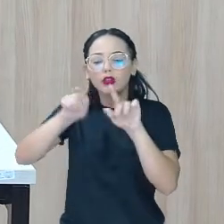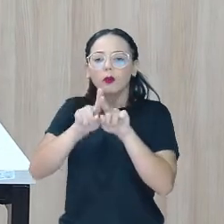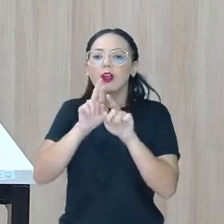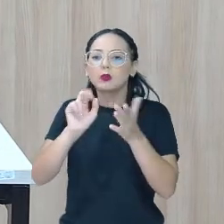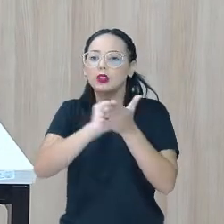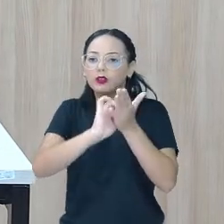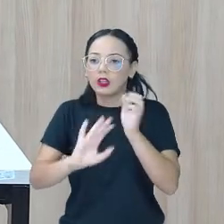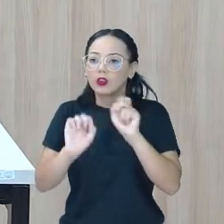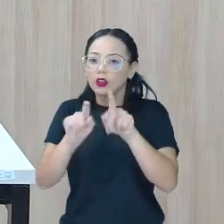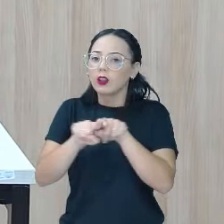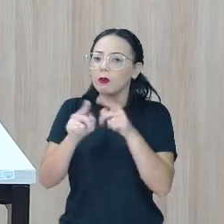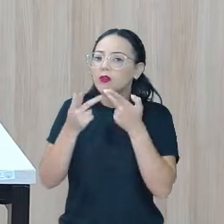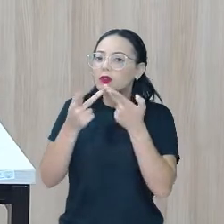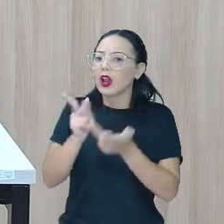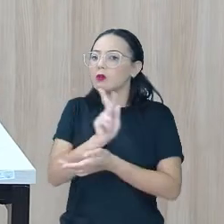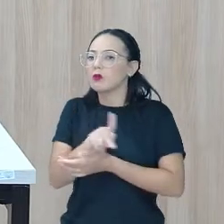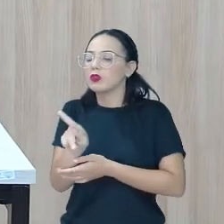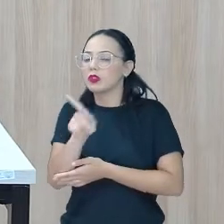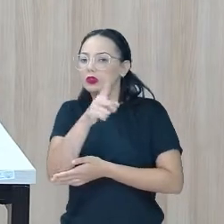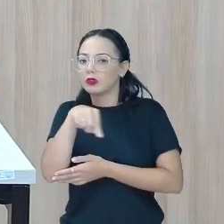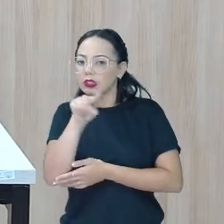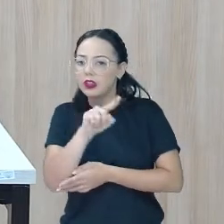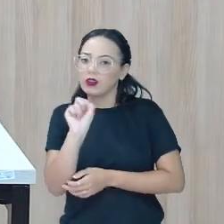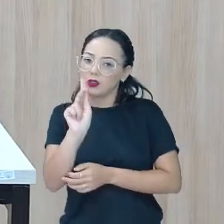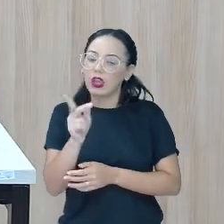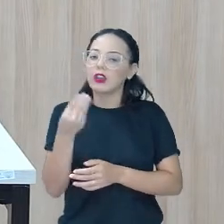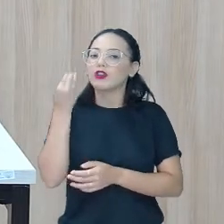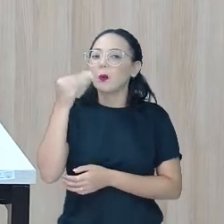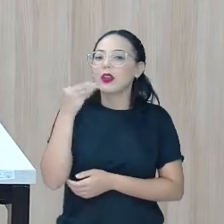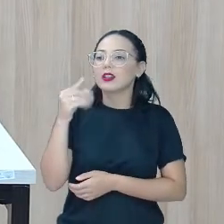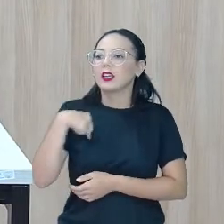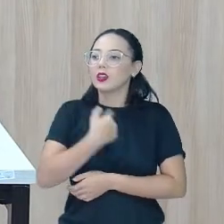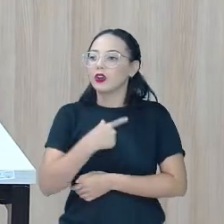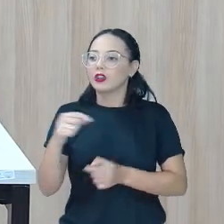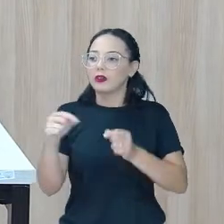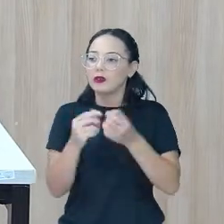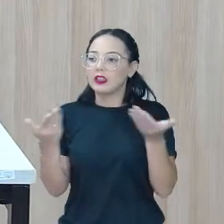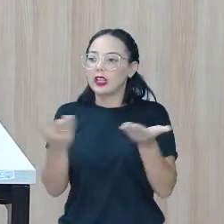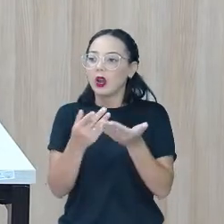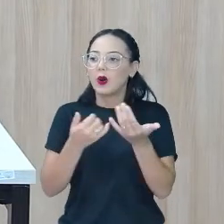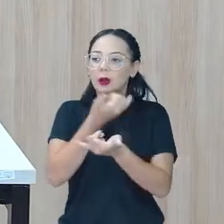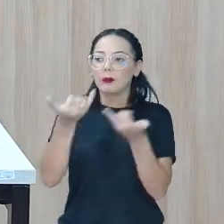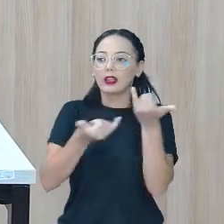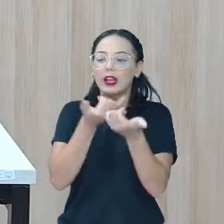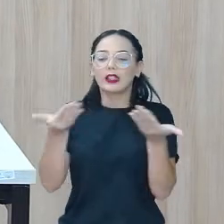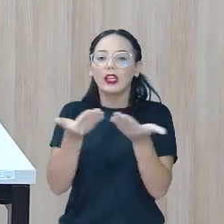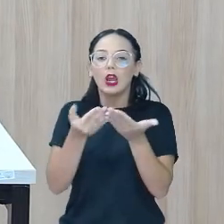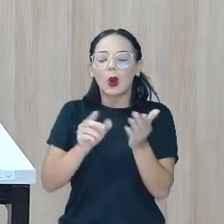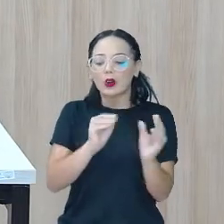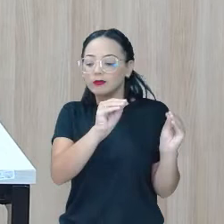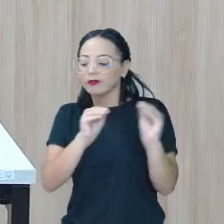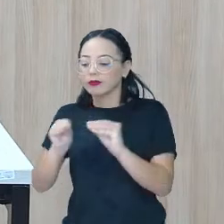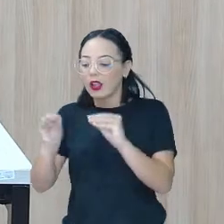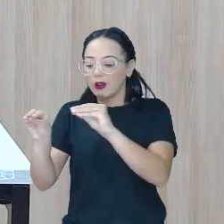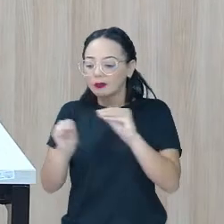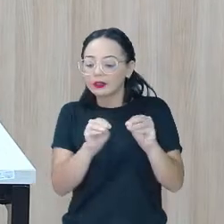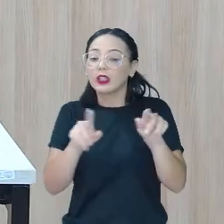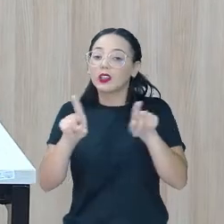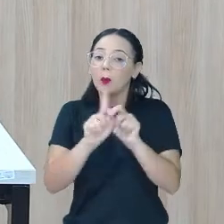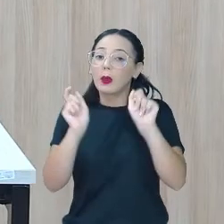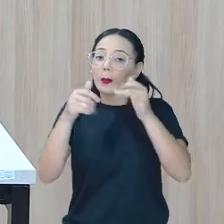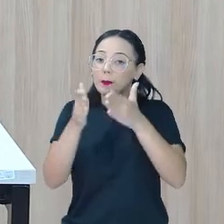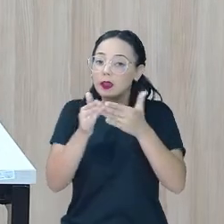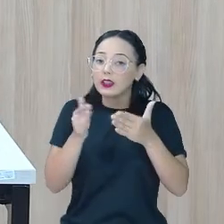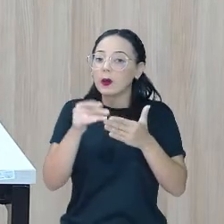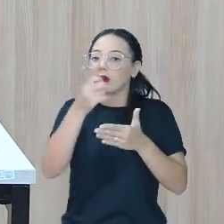atividade. Conte para os professores lá de vocês a experiência que a gente fez aqui, essa brincadeira aqui de transfusão de sangue. Quem sabe ele vai pedir